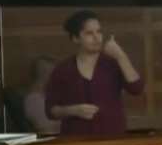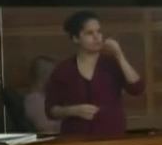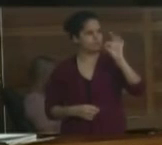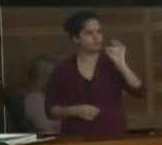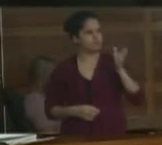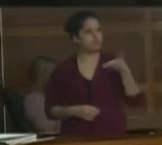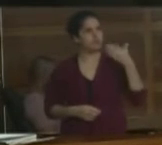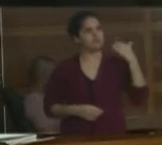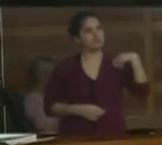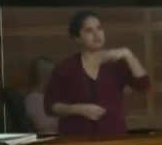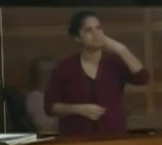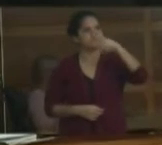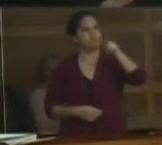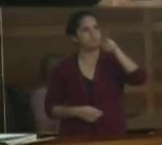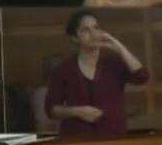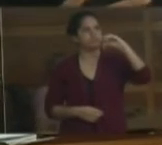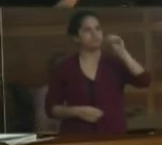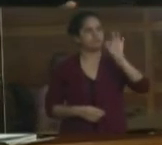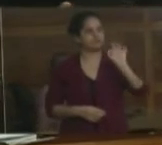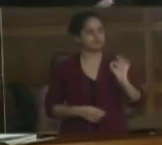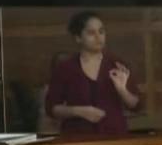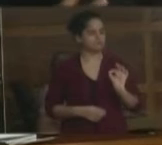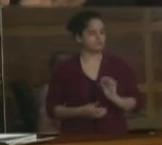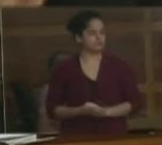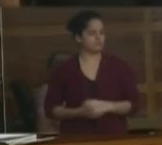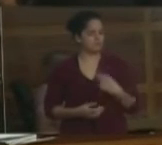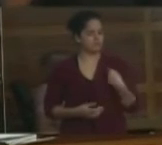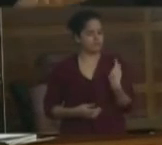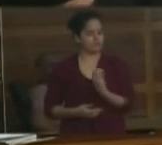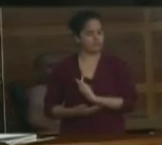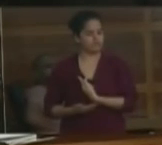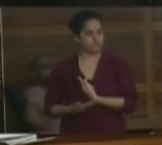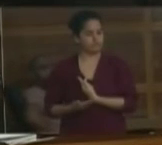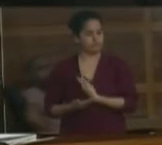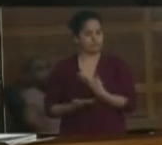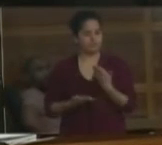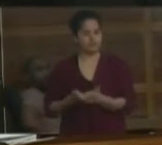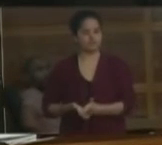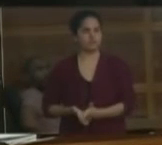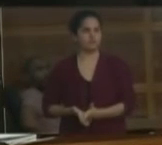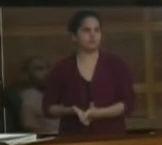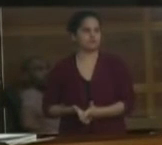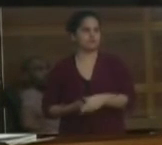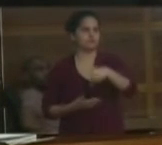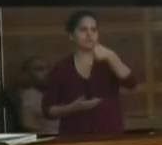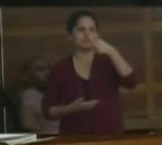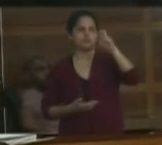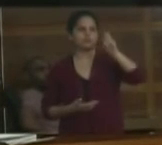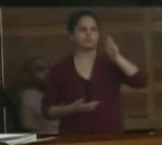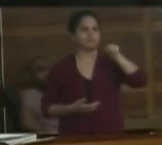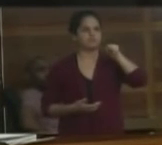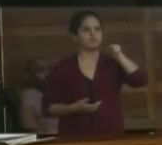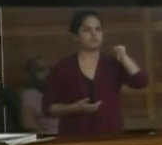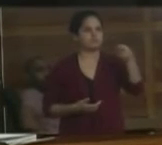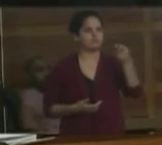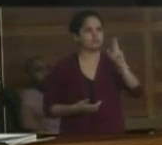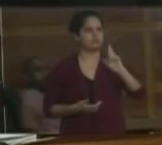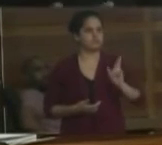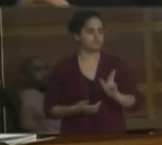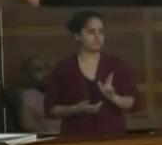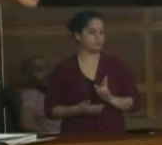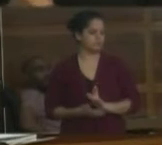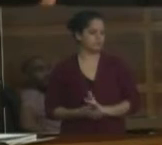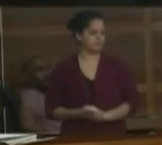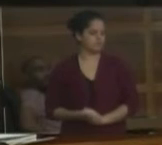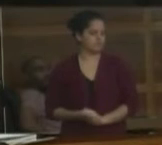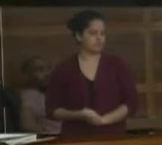gerará 3.9 que eu acabei de falar não estão deixando receber 15 milhões mensagem tão com ação judicial